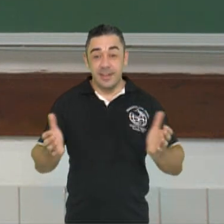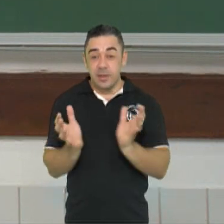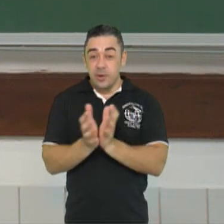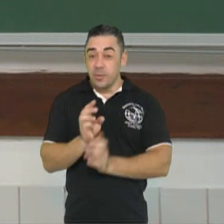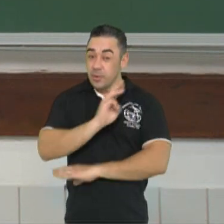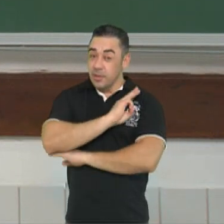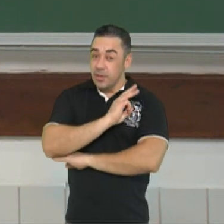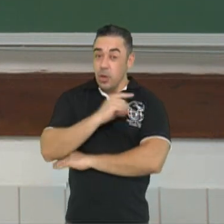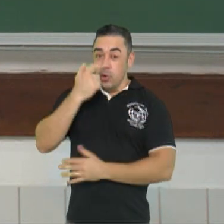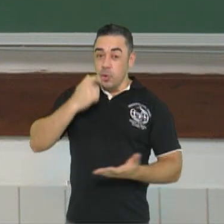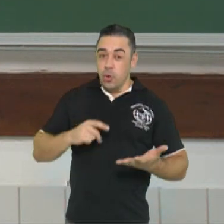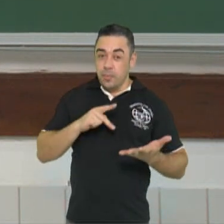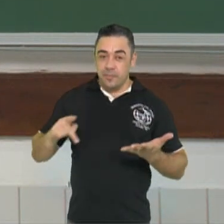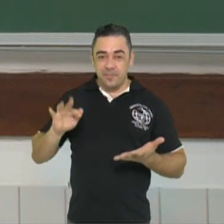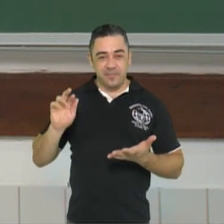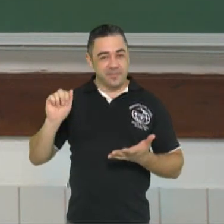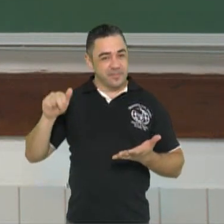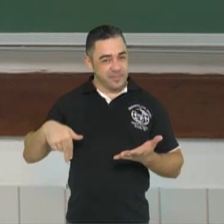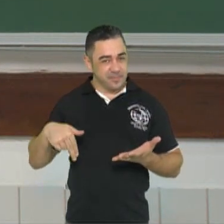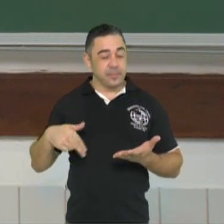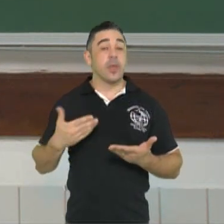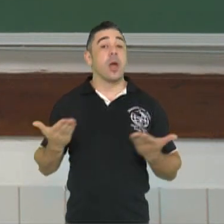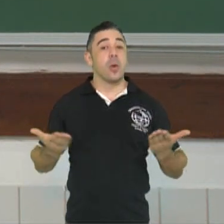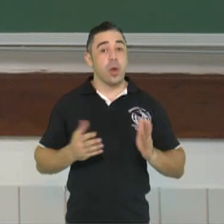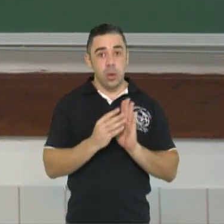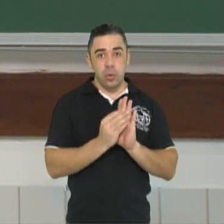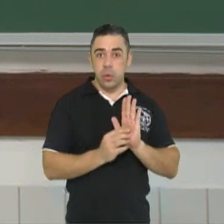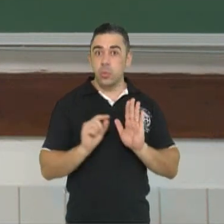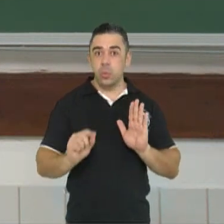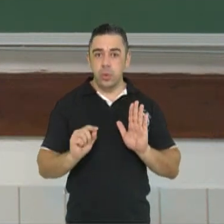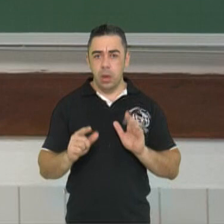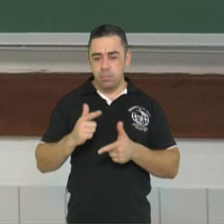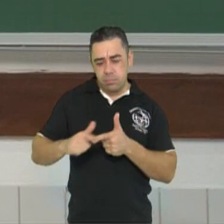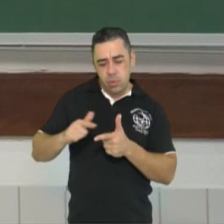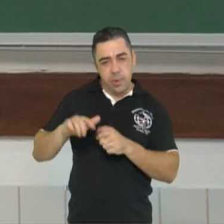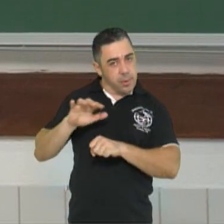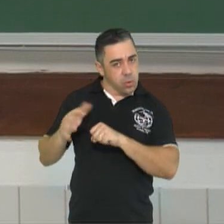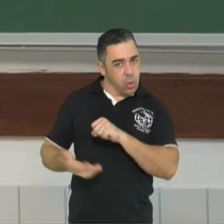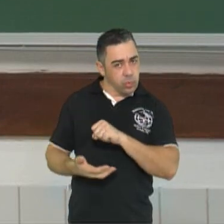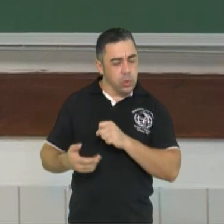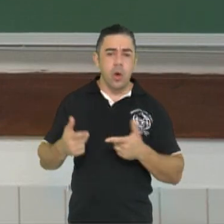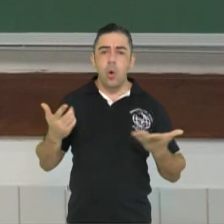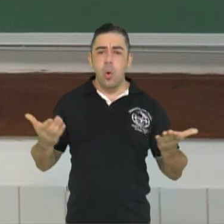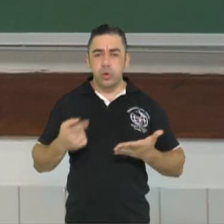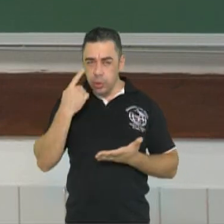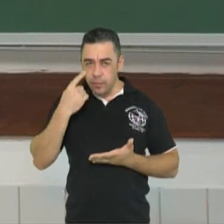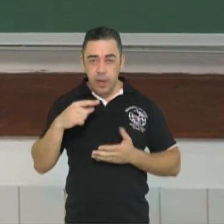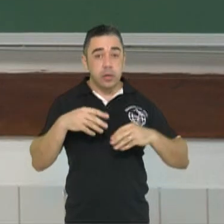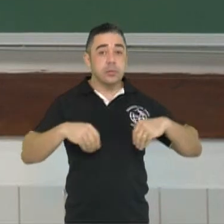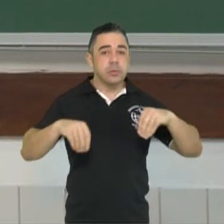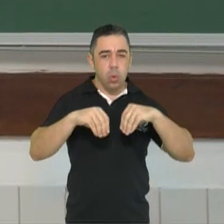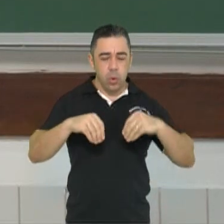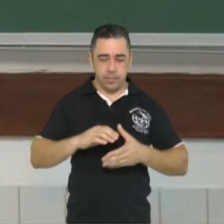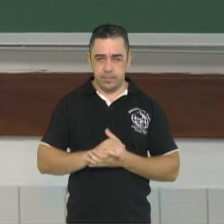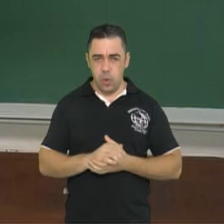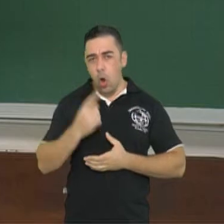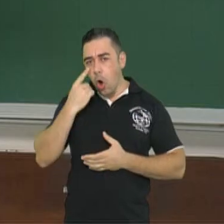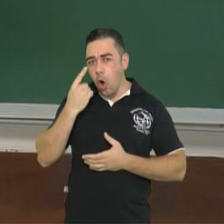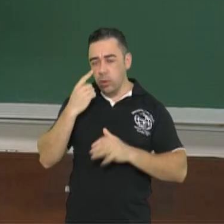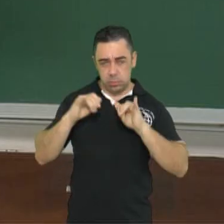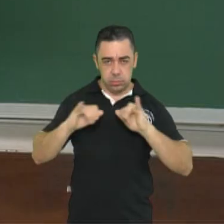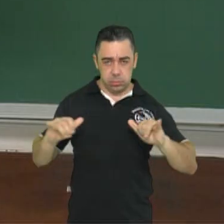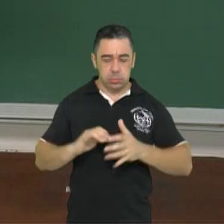terceira série, sou a professora Fran, com mais um conteúdo sobre impactos ambientais. Hoje a gente vai falar dos solos. Olha só essa